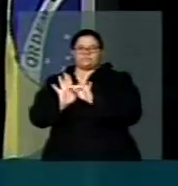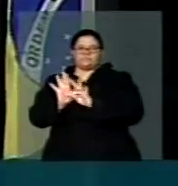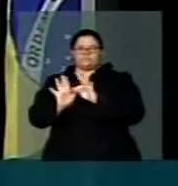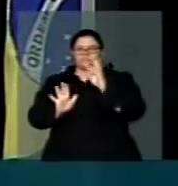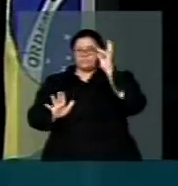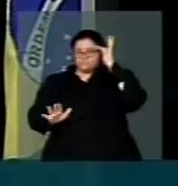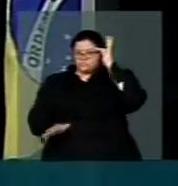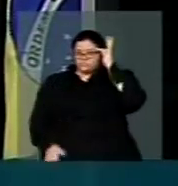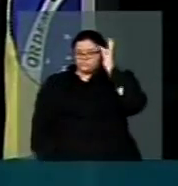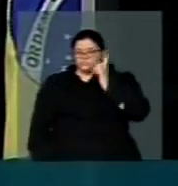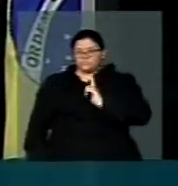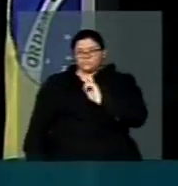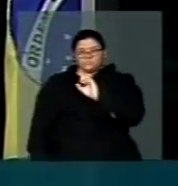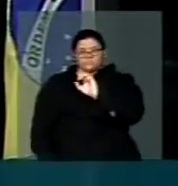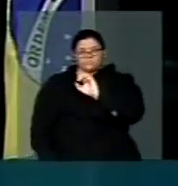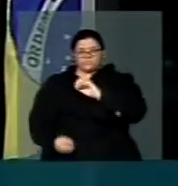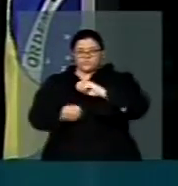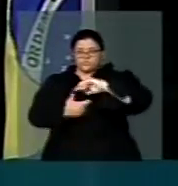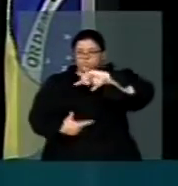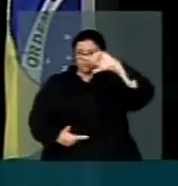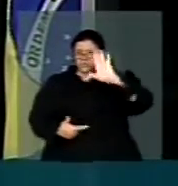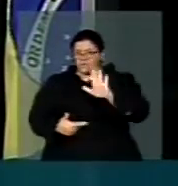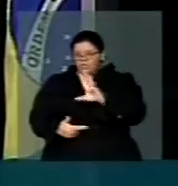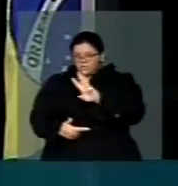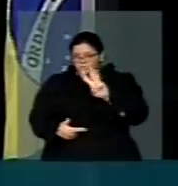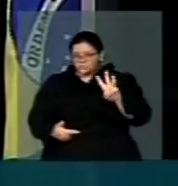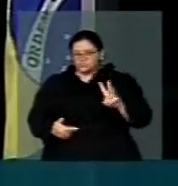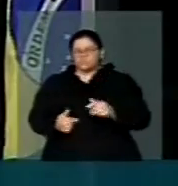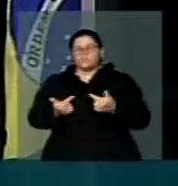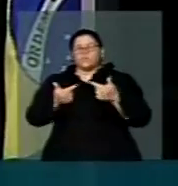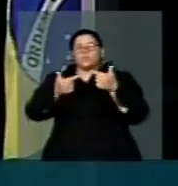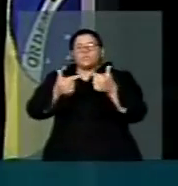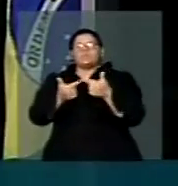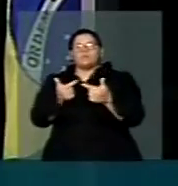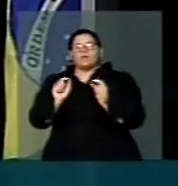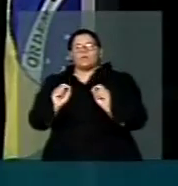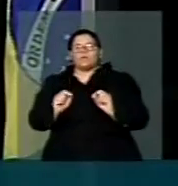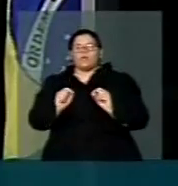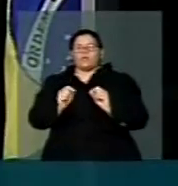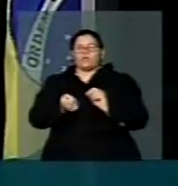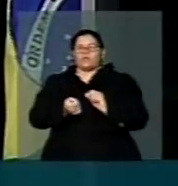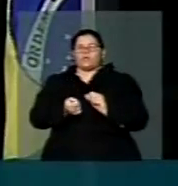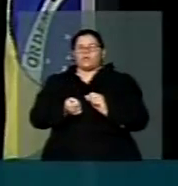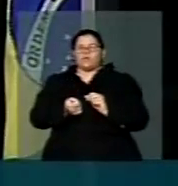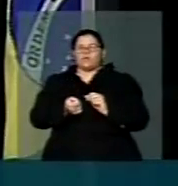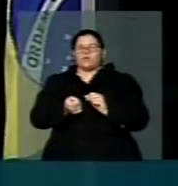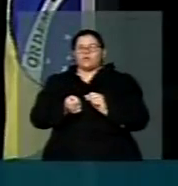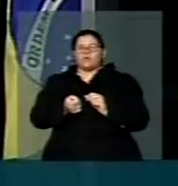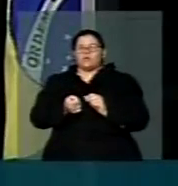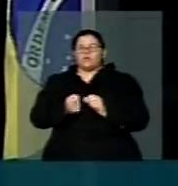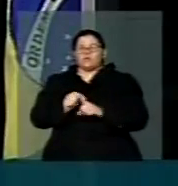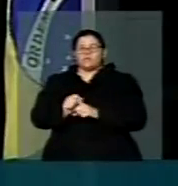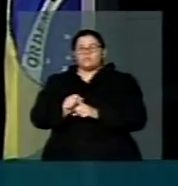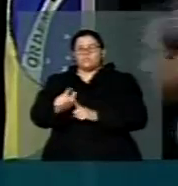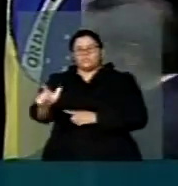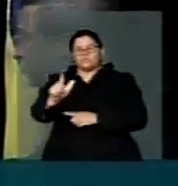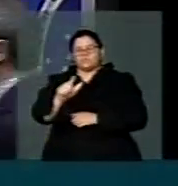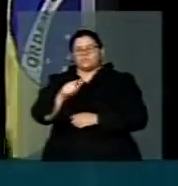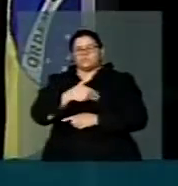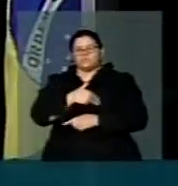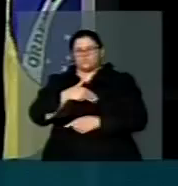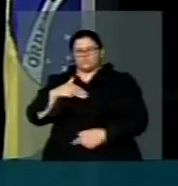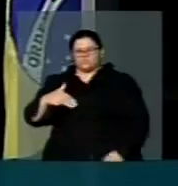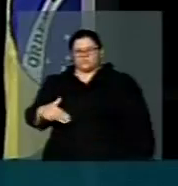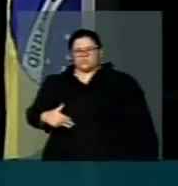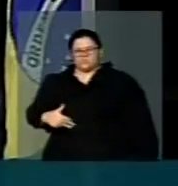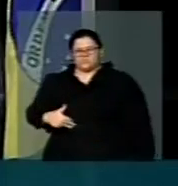site do Partido dos Trabalhadores: lutar pelo impeachment dos ministros do Supremo Tribunal. Repito: